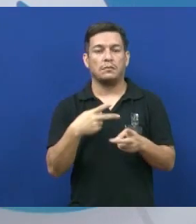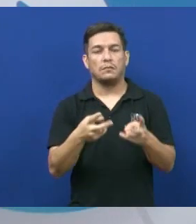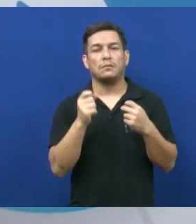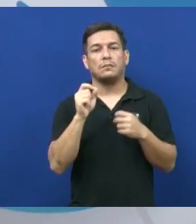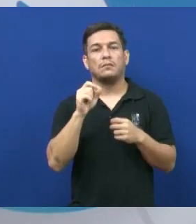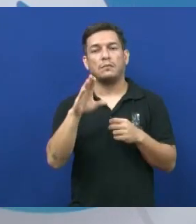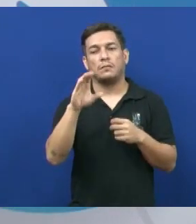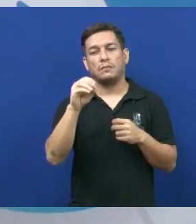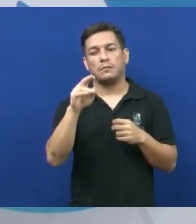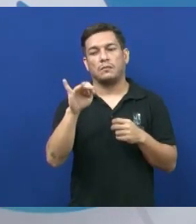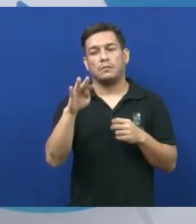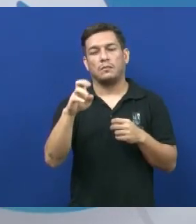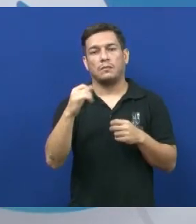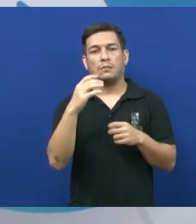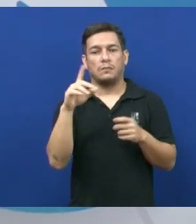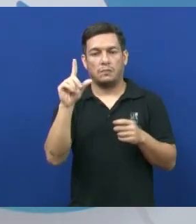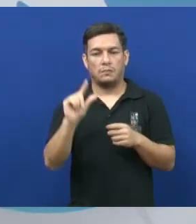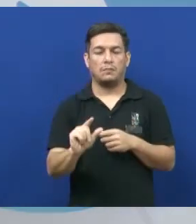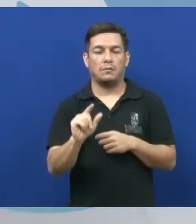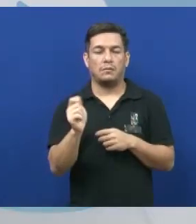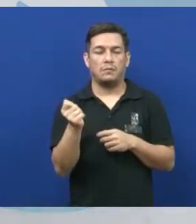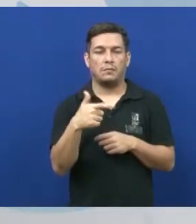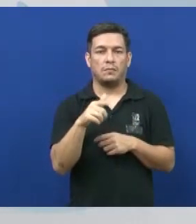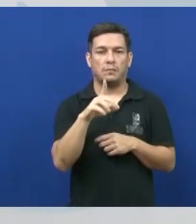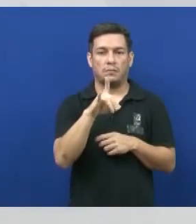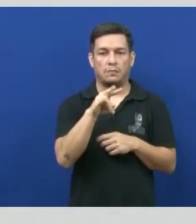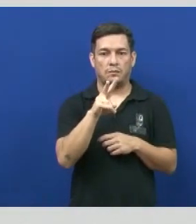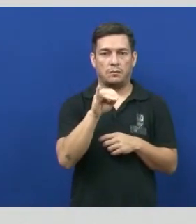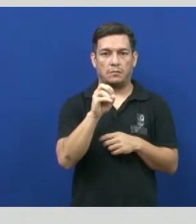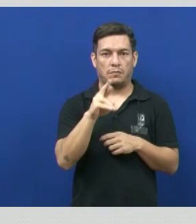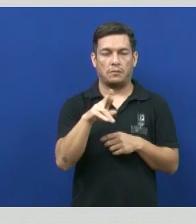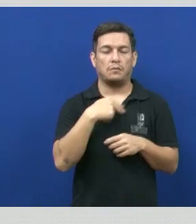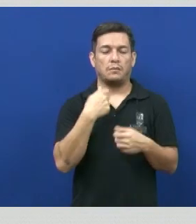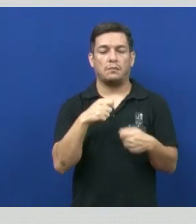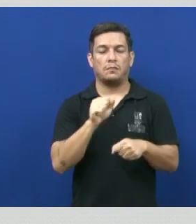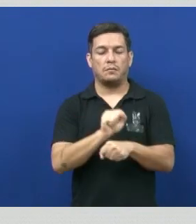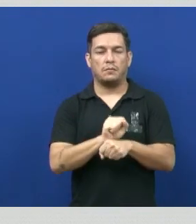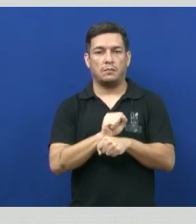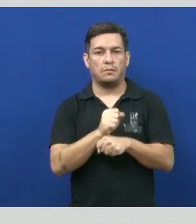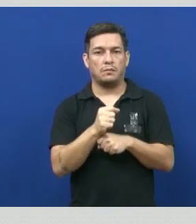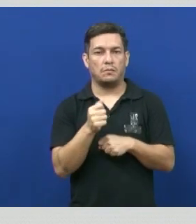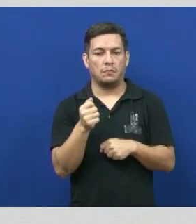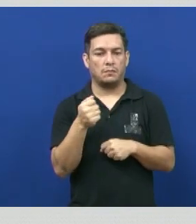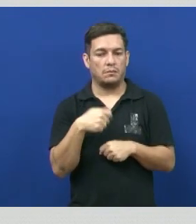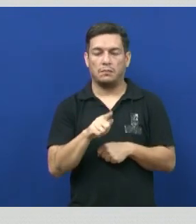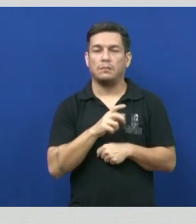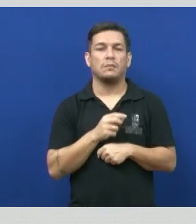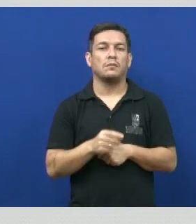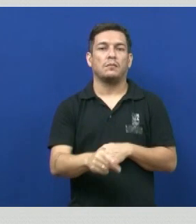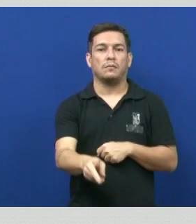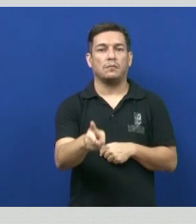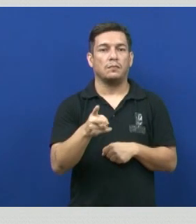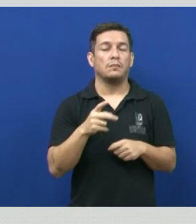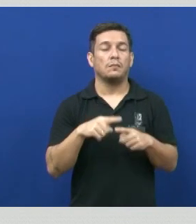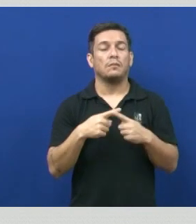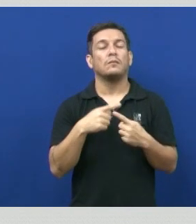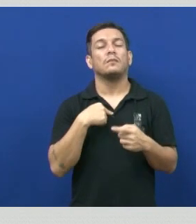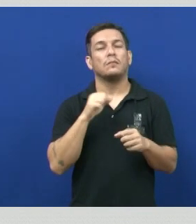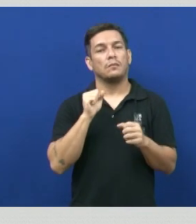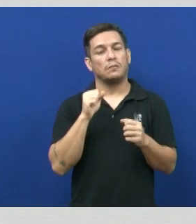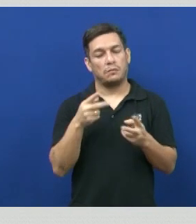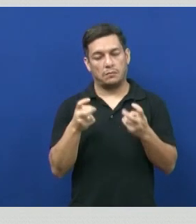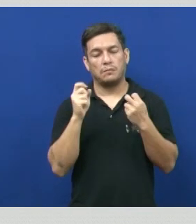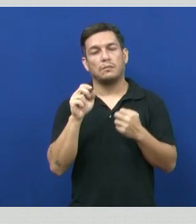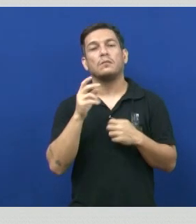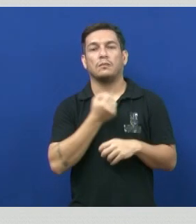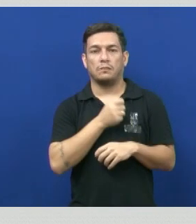que o quociente foi menor que o divisor, então eu já preciso parar, eu não preciso continuar, porque a partir daí eu já posso concluir que